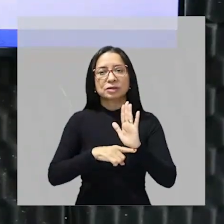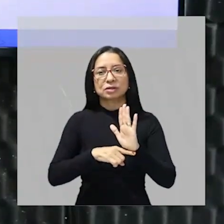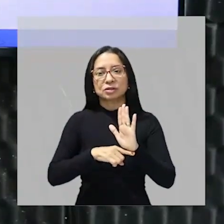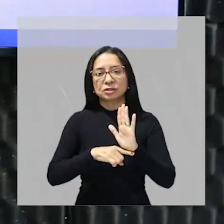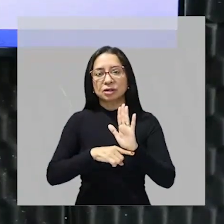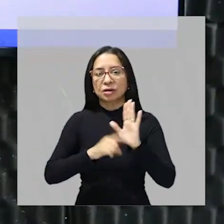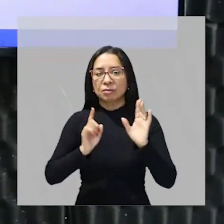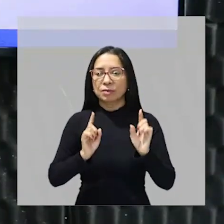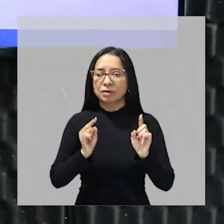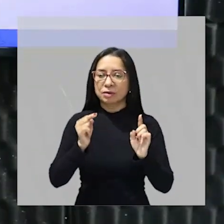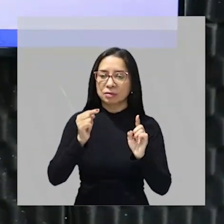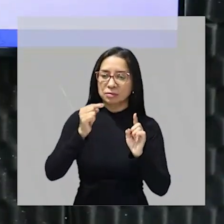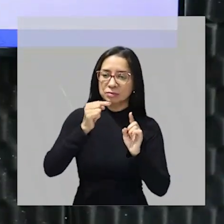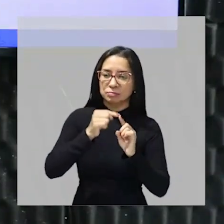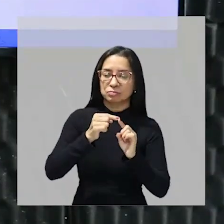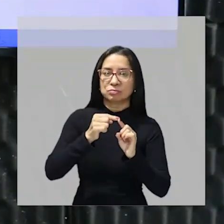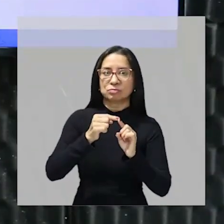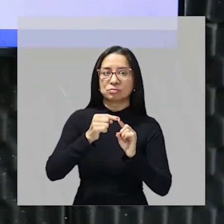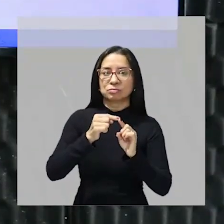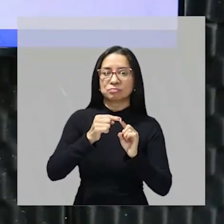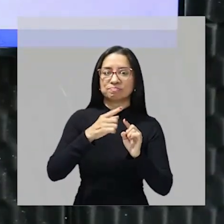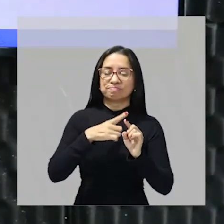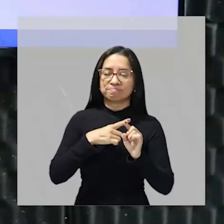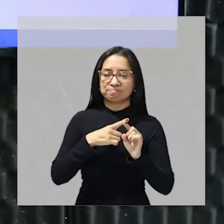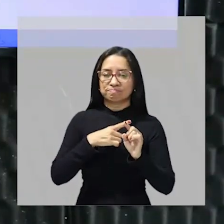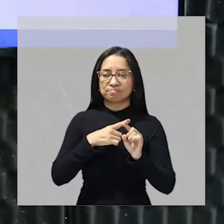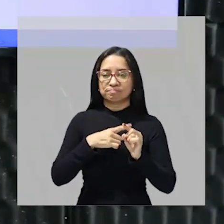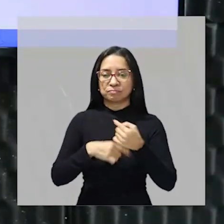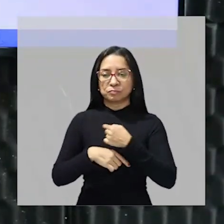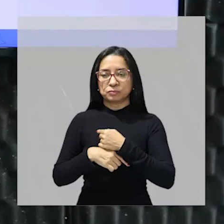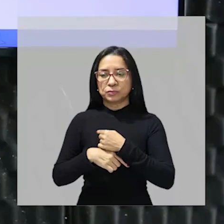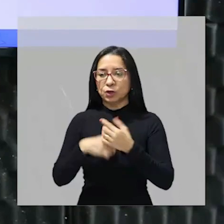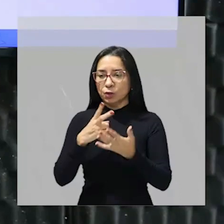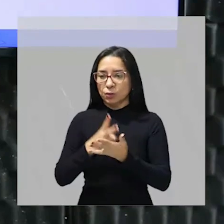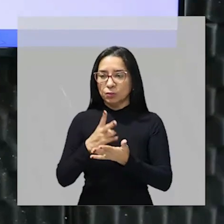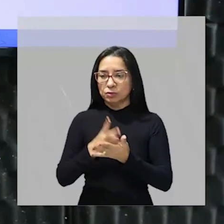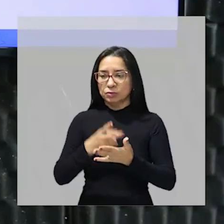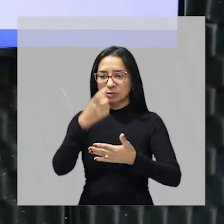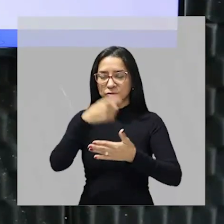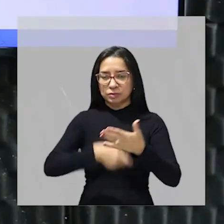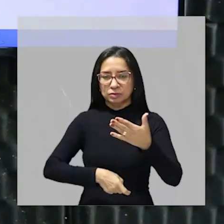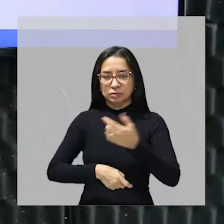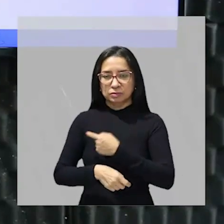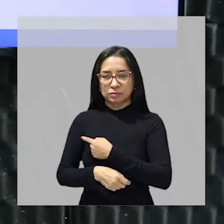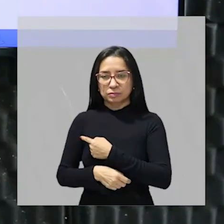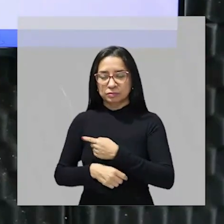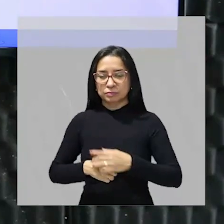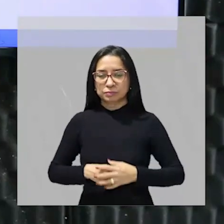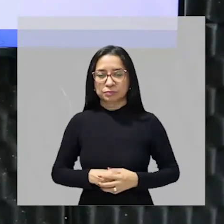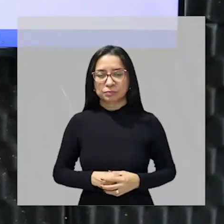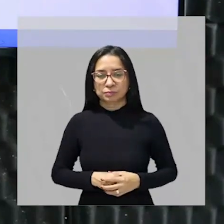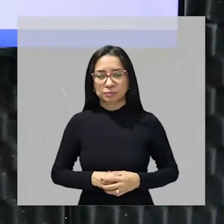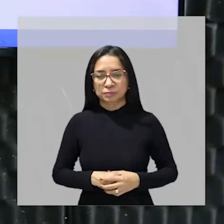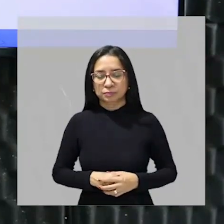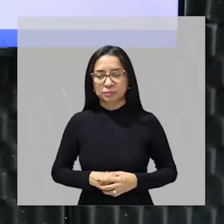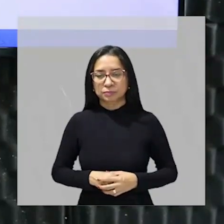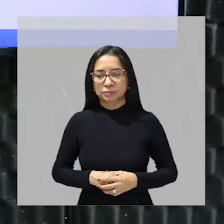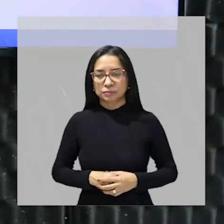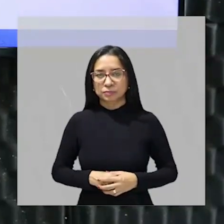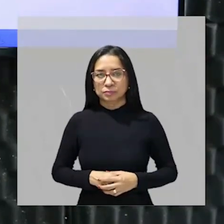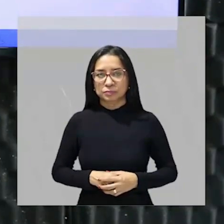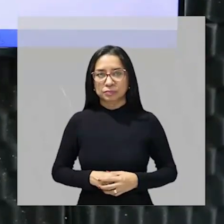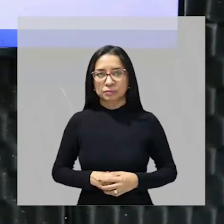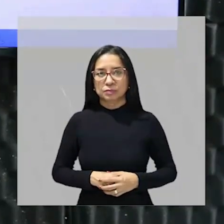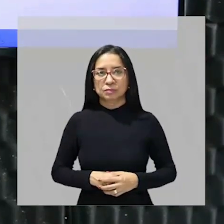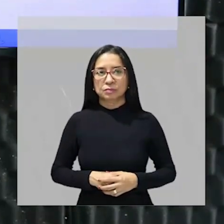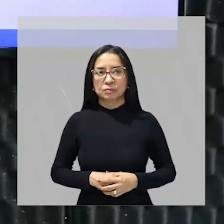continuidade ao texto. Lo más importante respecto a una incubación es la intención con la que